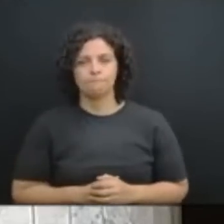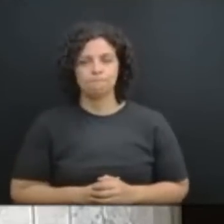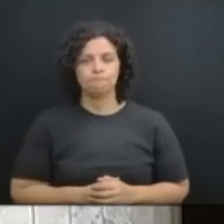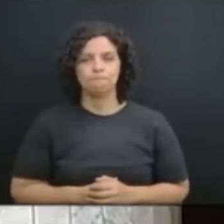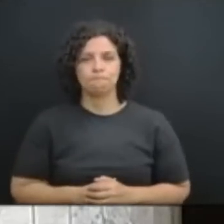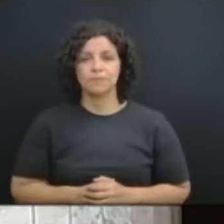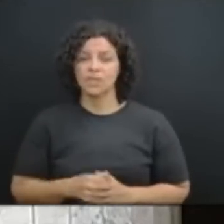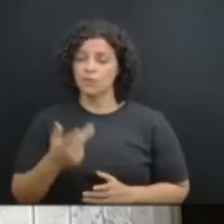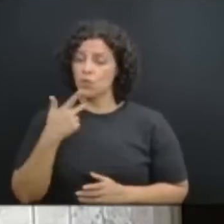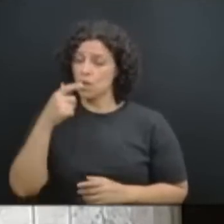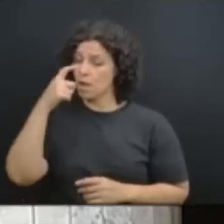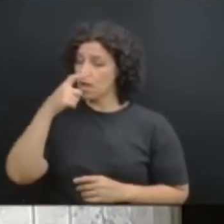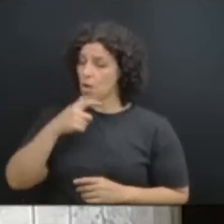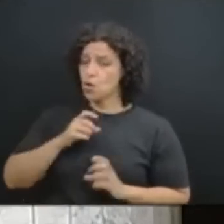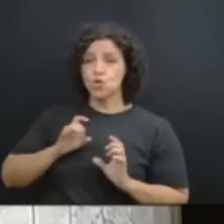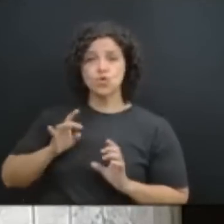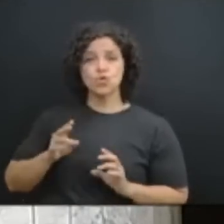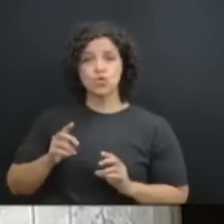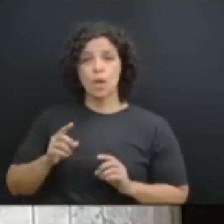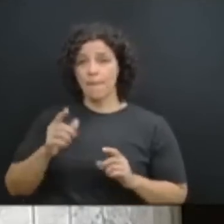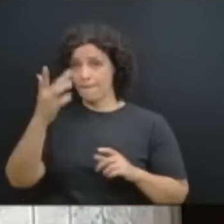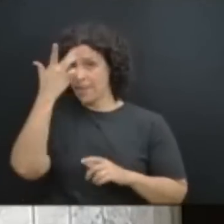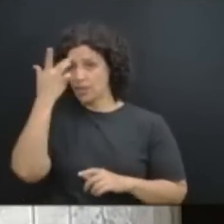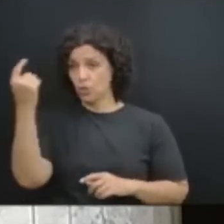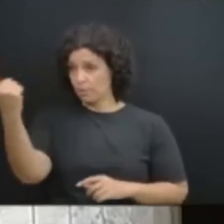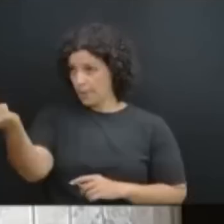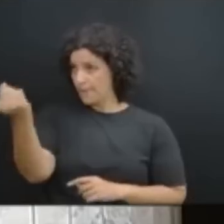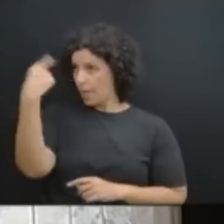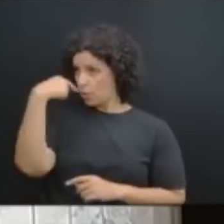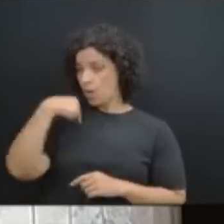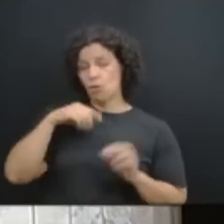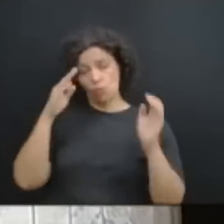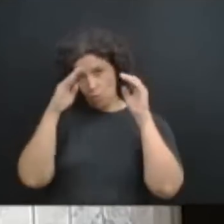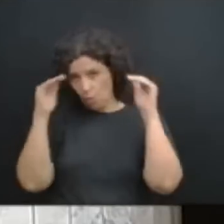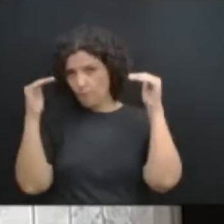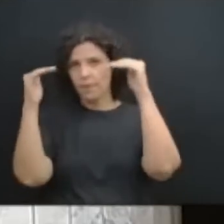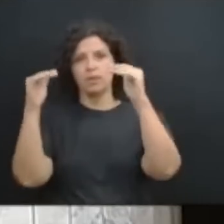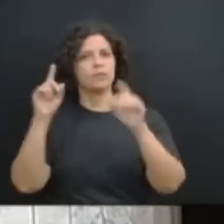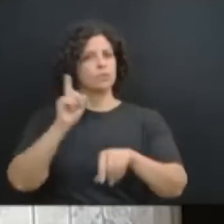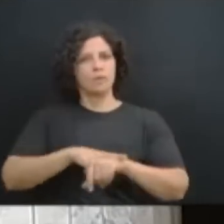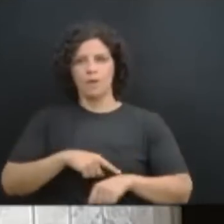que apenas recebia ordens.